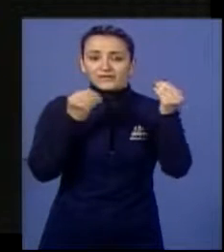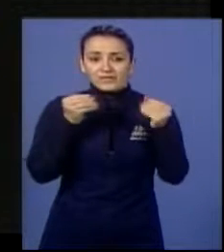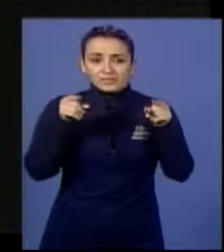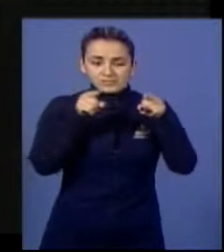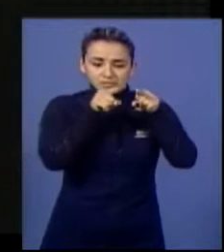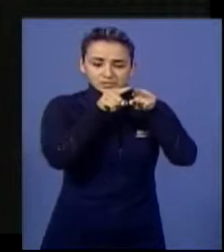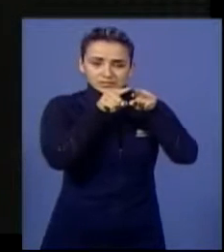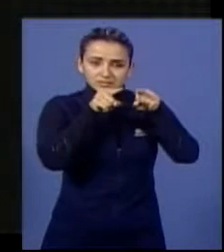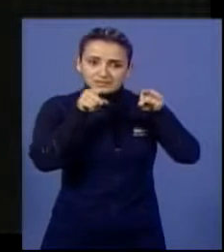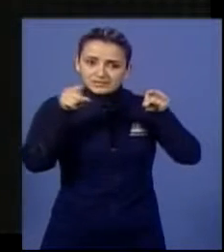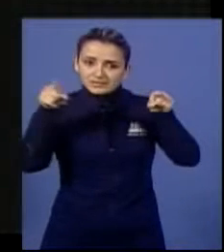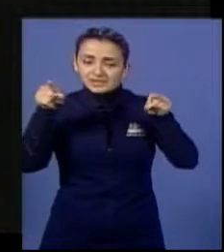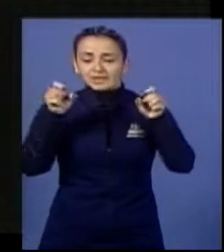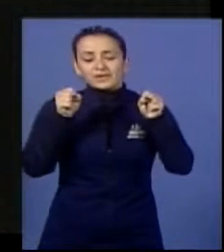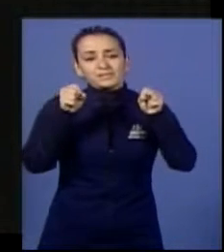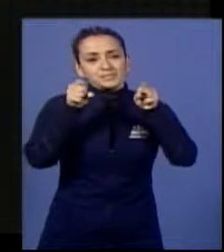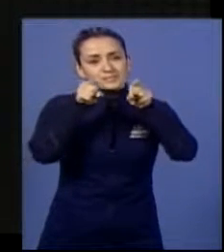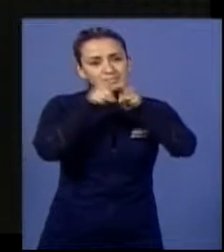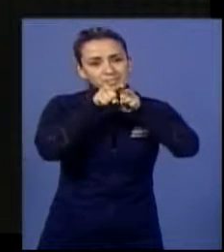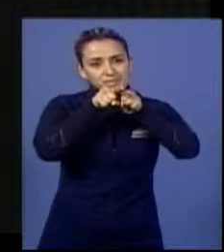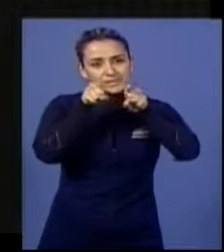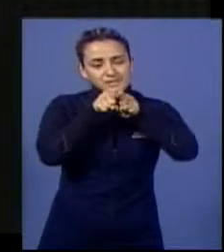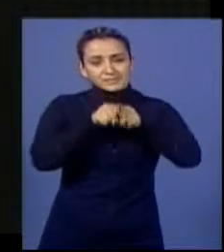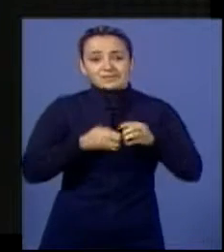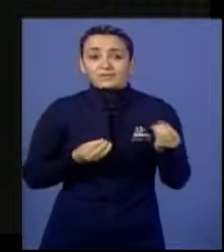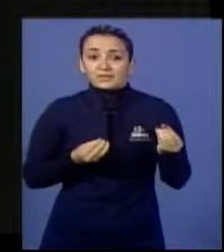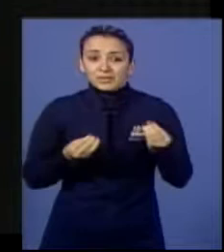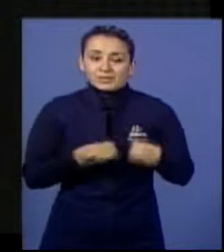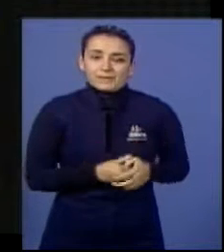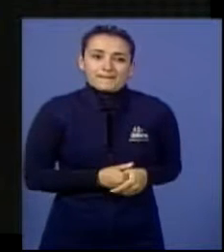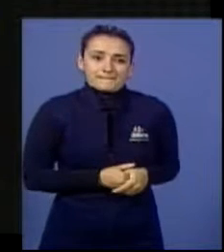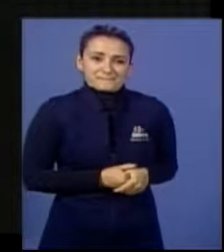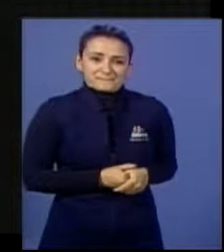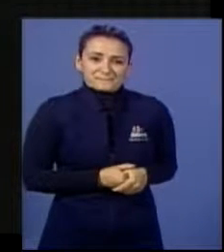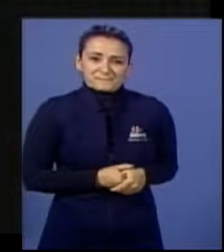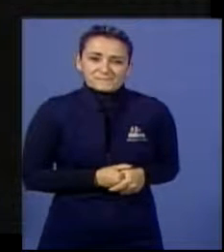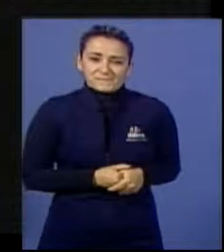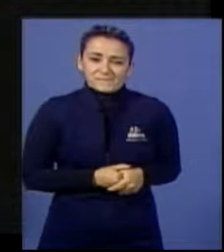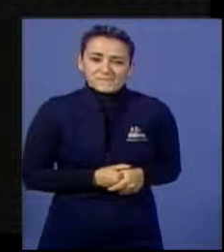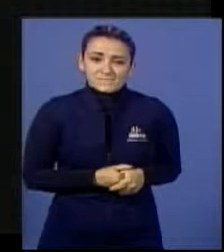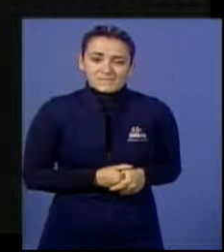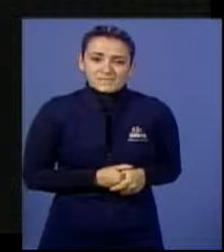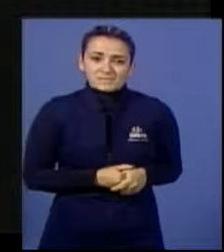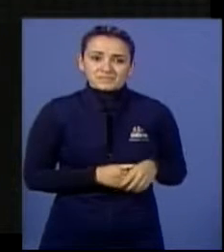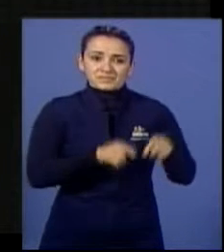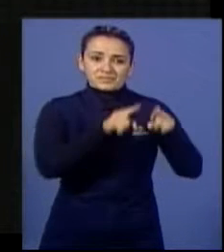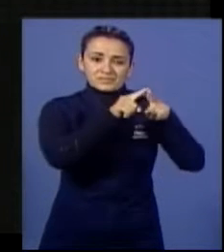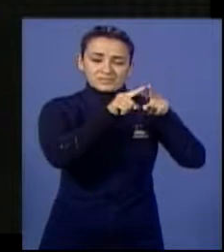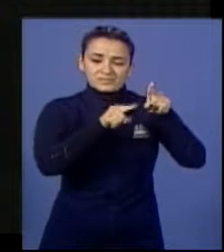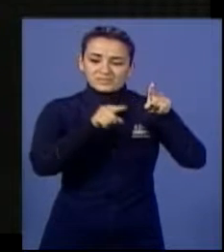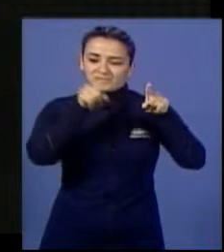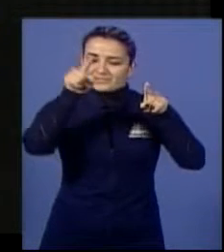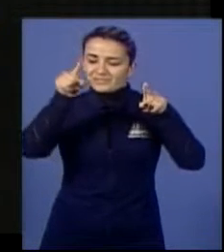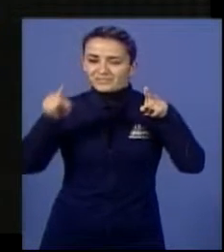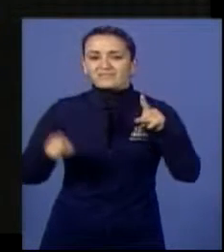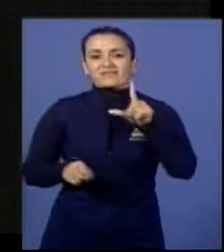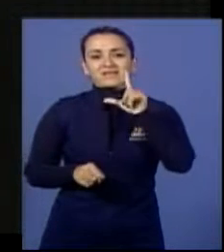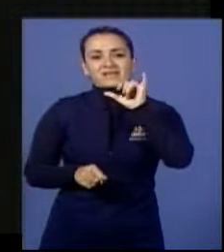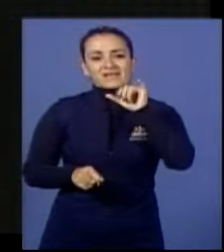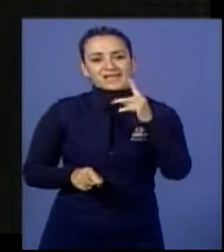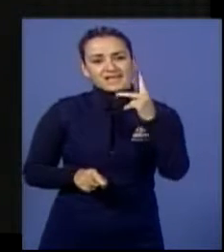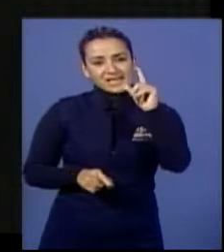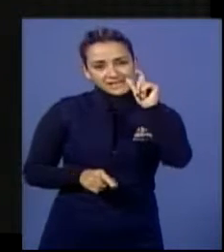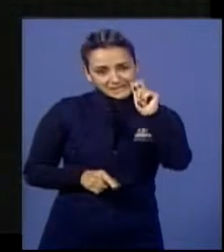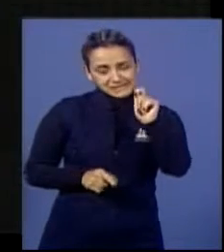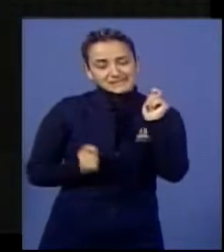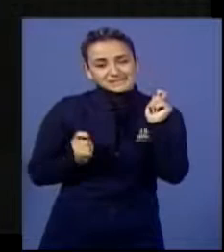ou bastão. A fórmula em linha ou bastão ficaria assim, ó. Essas são aquelas coisas assim do tipo IUPAC, e não sei mais o que lá. Regra